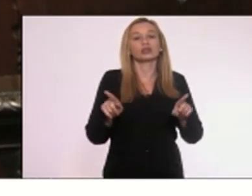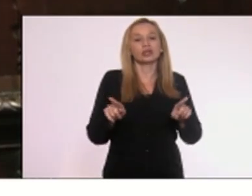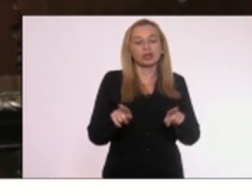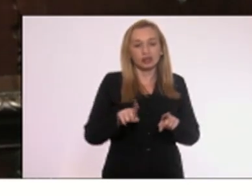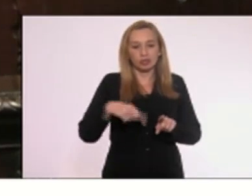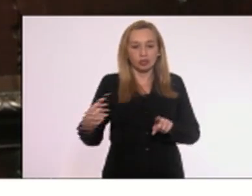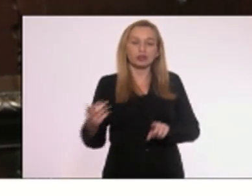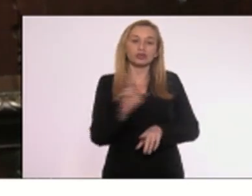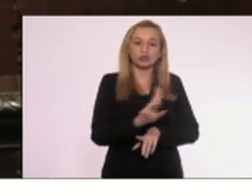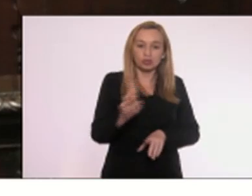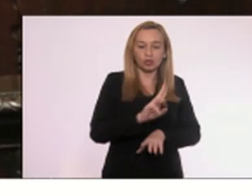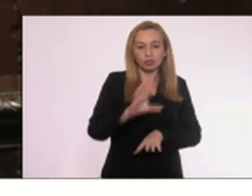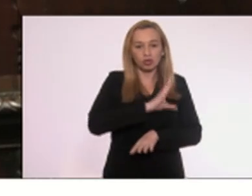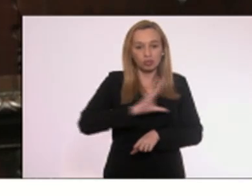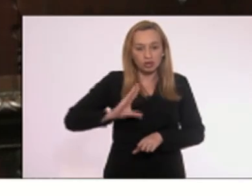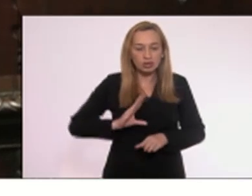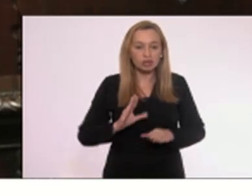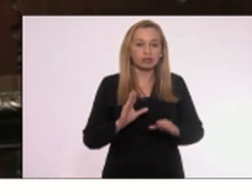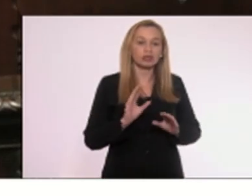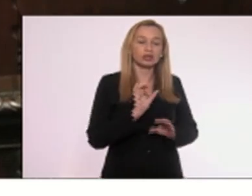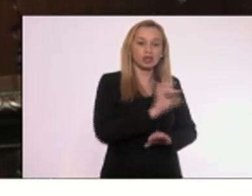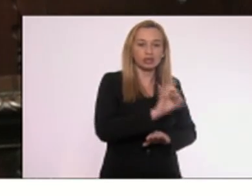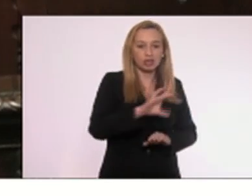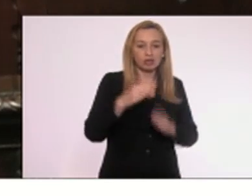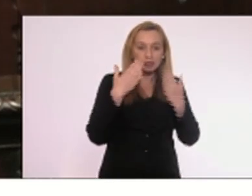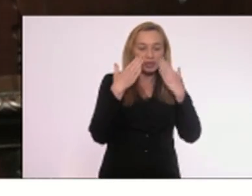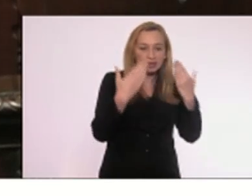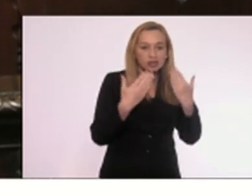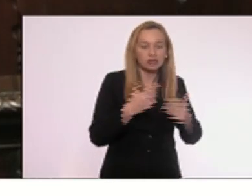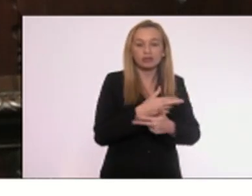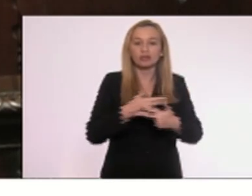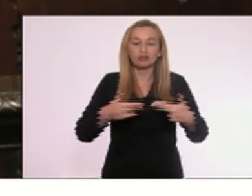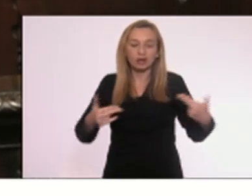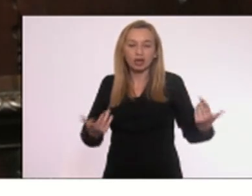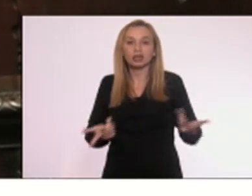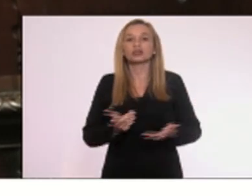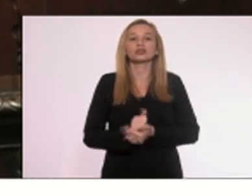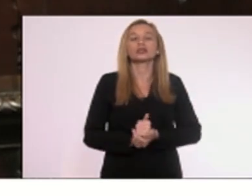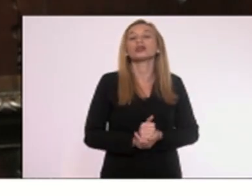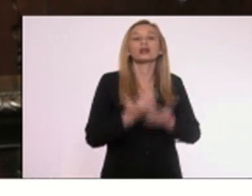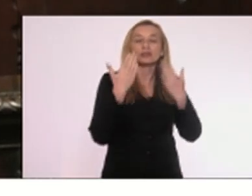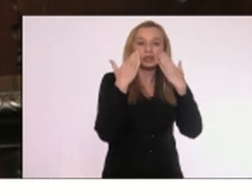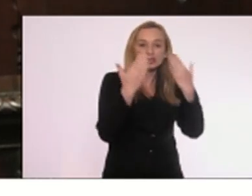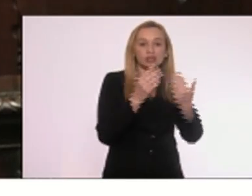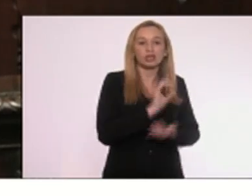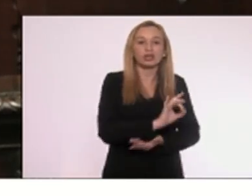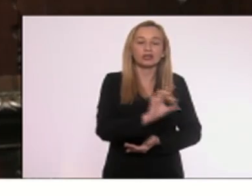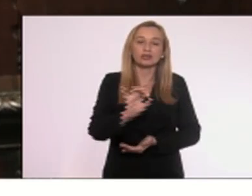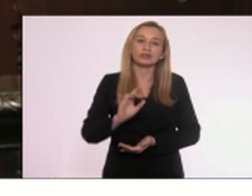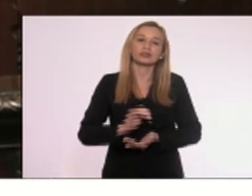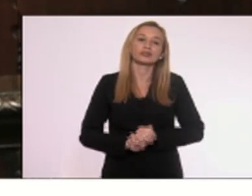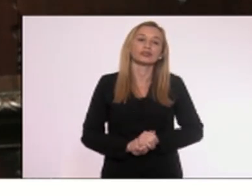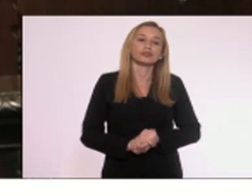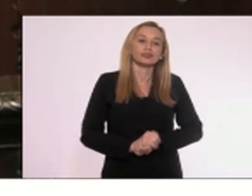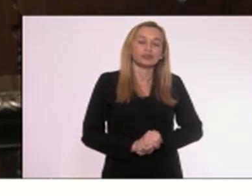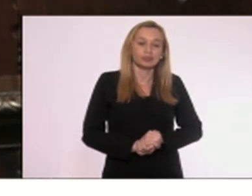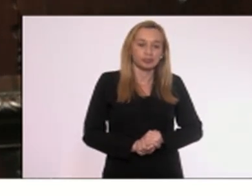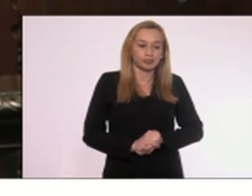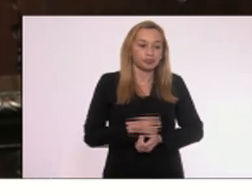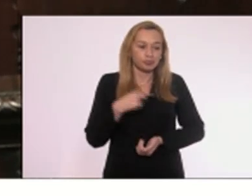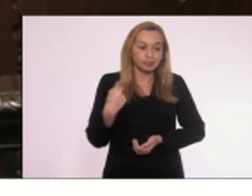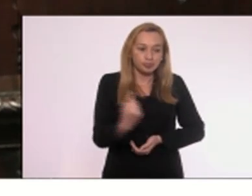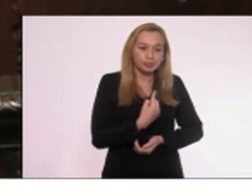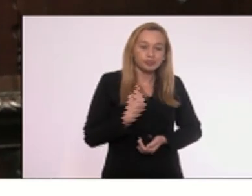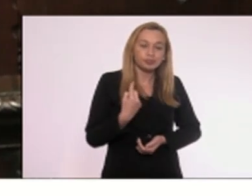as emendas apresentadas pelos senhores deputados. Foram quase 200 de emendas apresentadas pelos senhores deputados, e